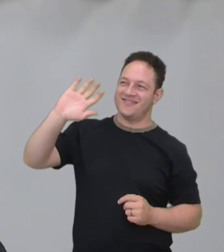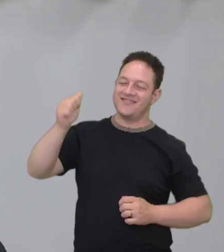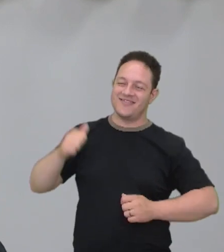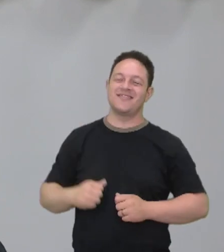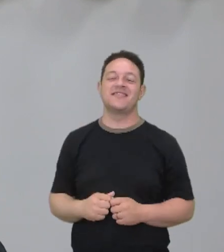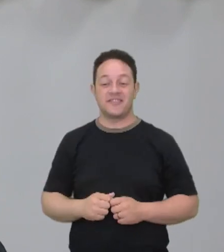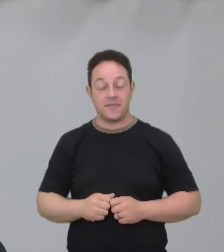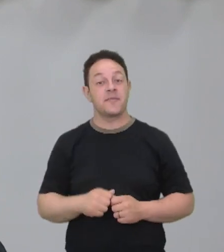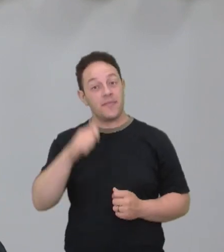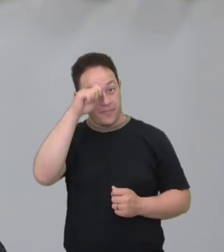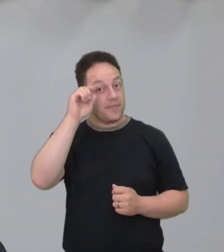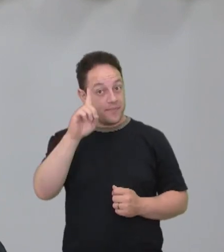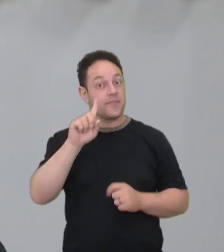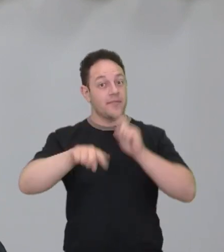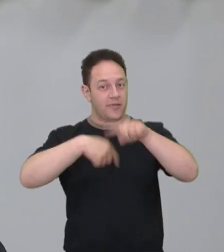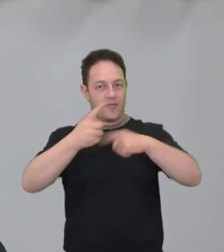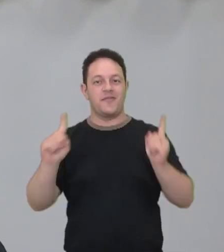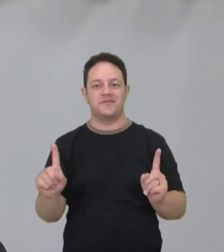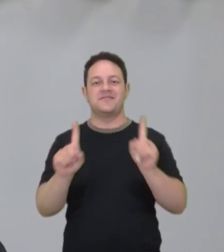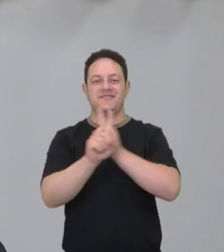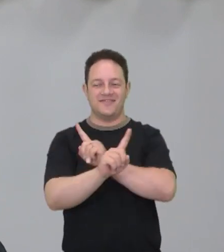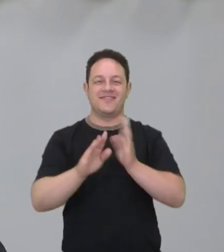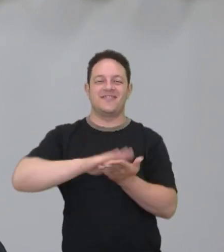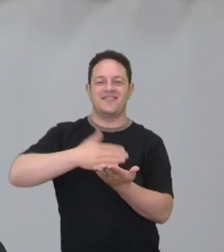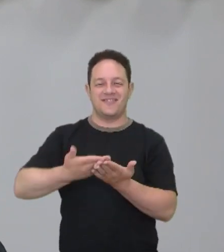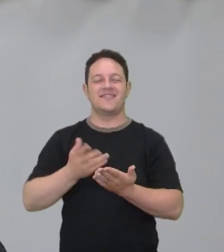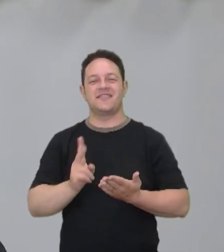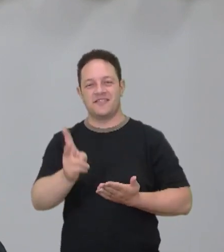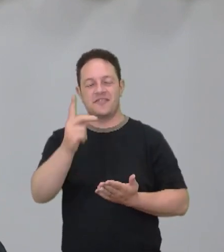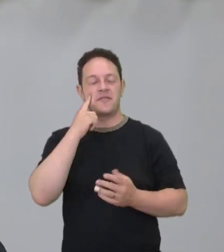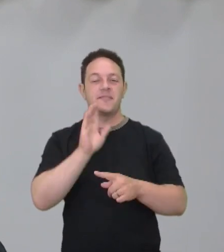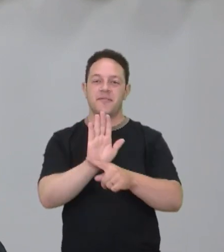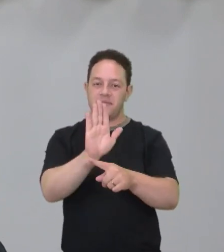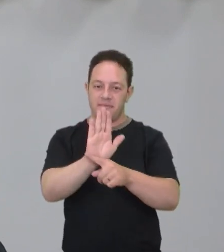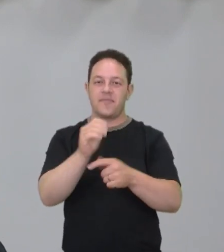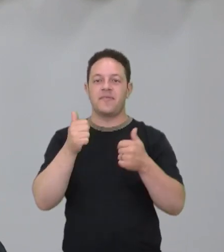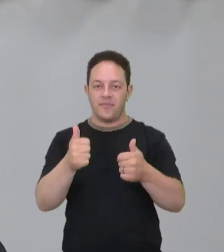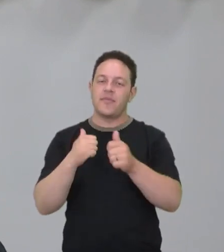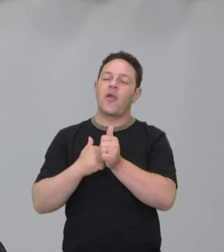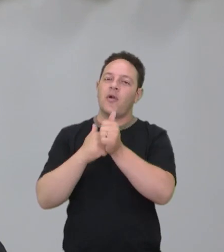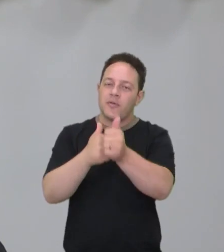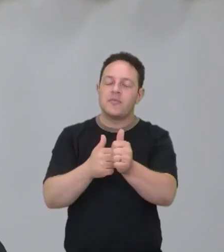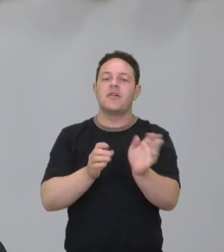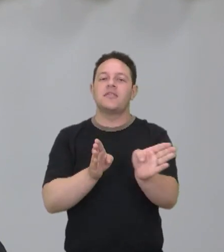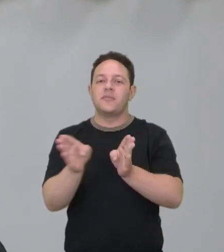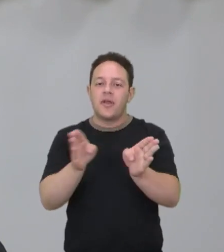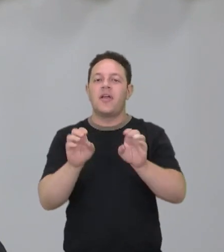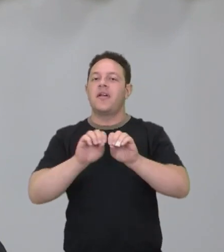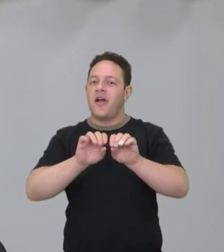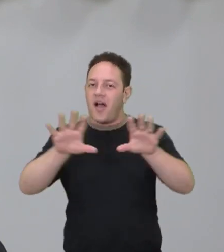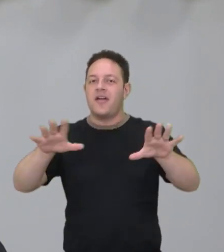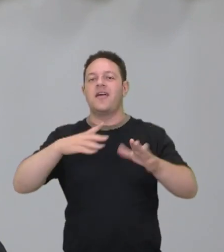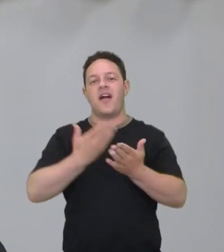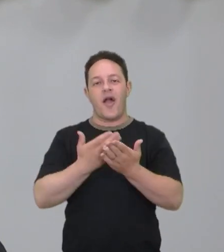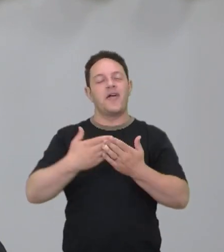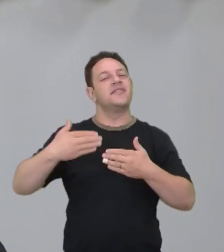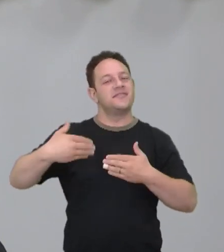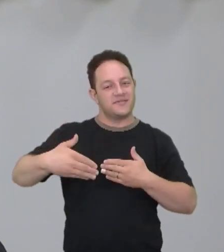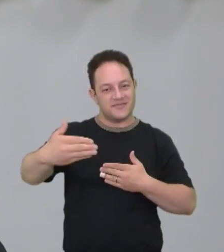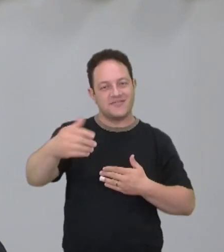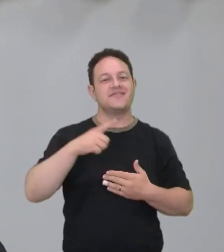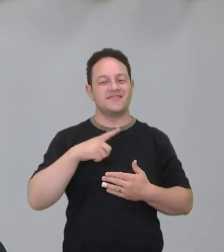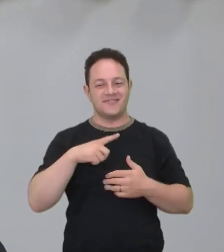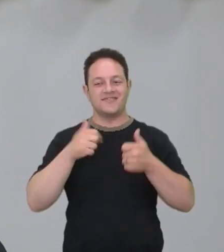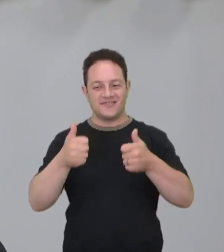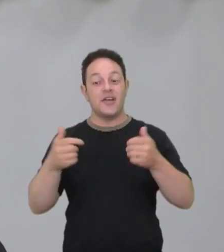vocês. A Amanda vai aparecer daqui a pouquinho, que vai aí nos acompanhar ao longo das nossas aulas e ao longo da